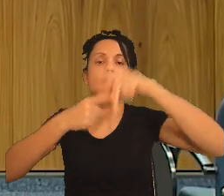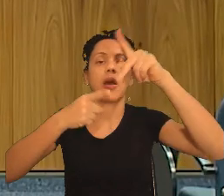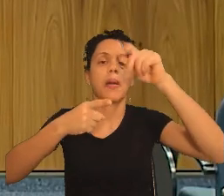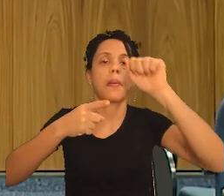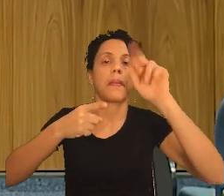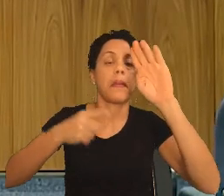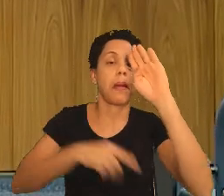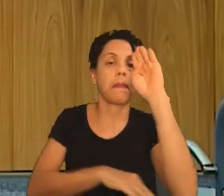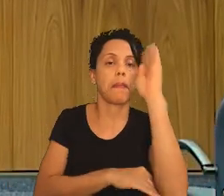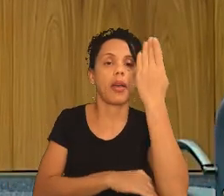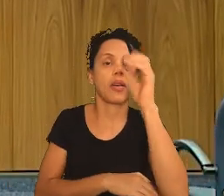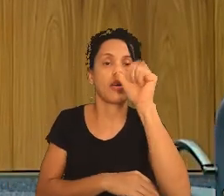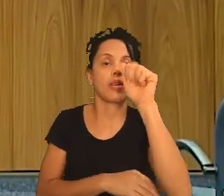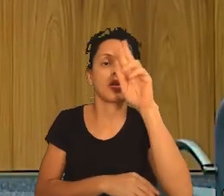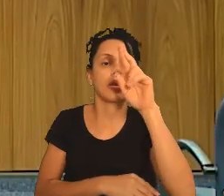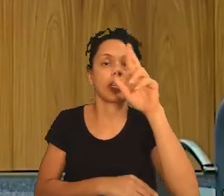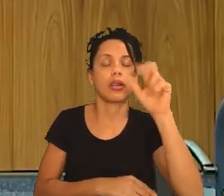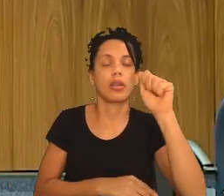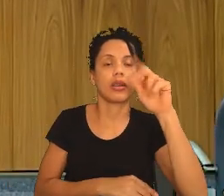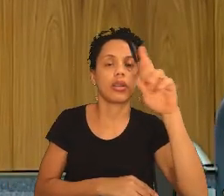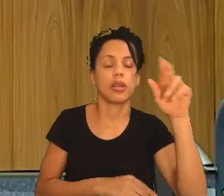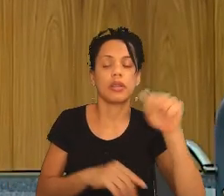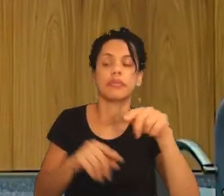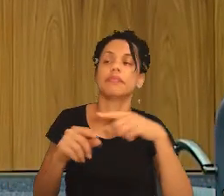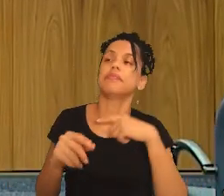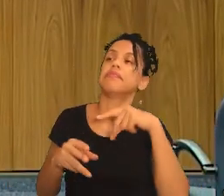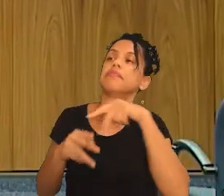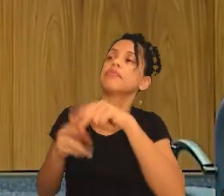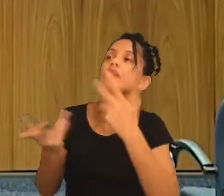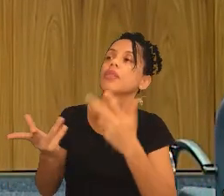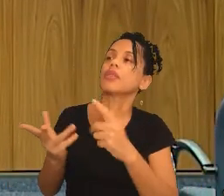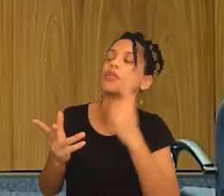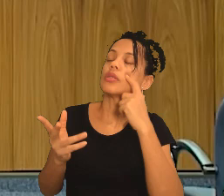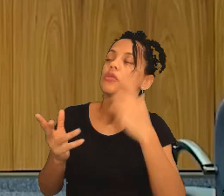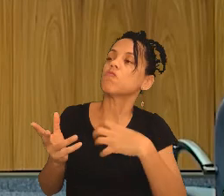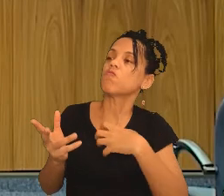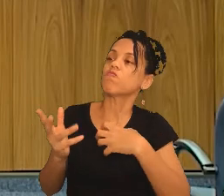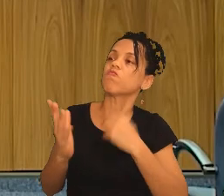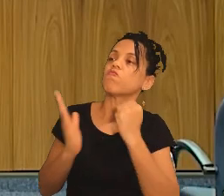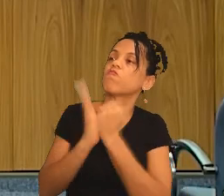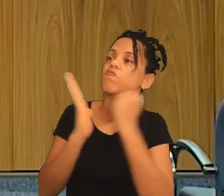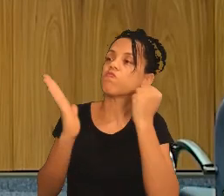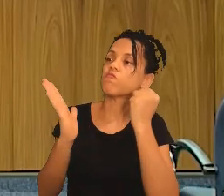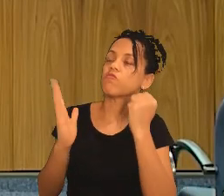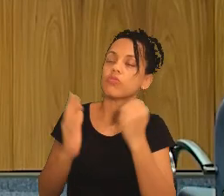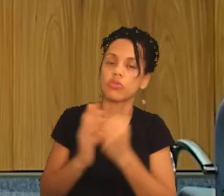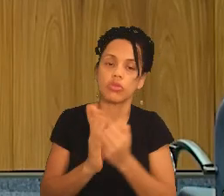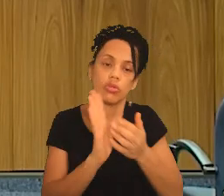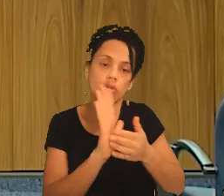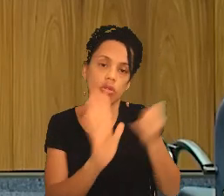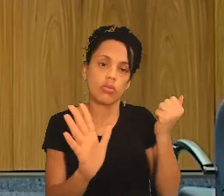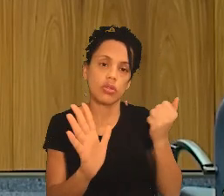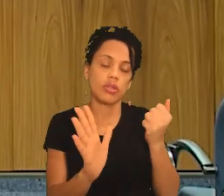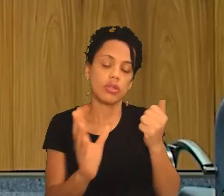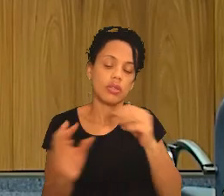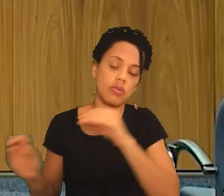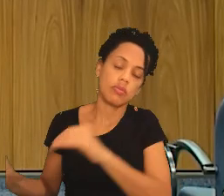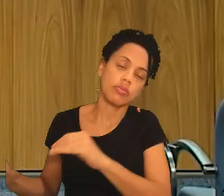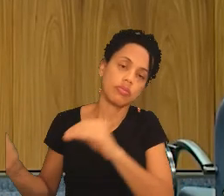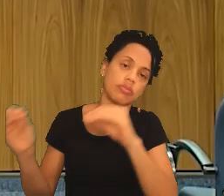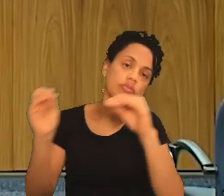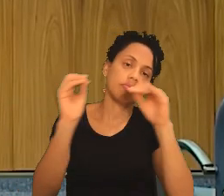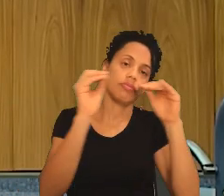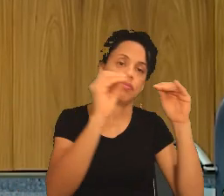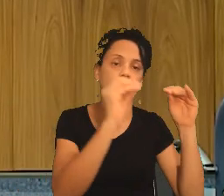situação de 7 de setembro, uma situação em que tem uma encenação de uma pessoa no pau de arara, né? Isso, e os